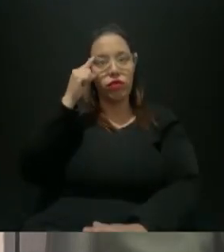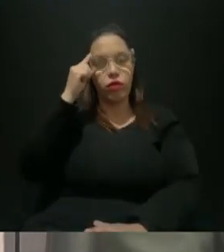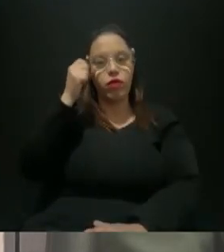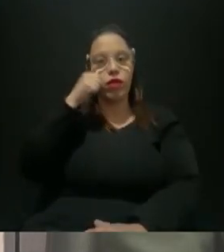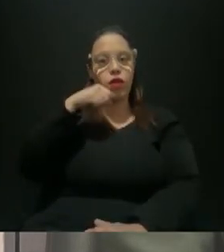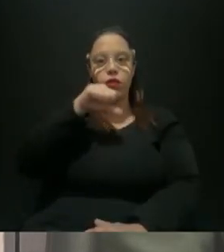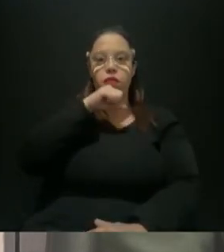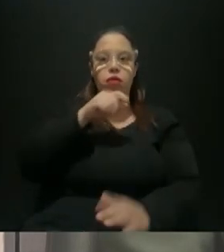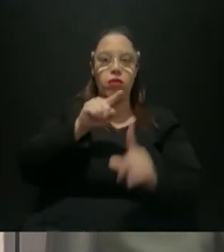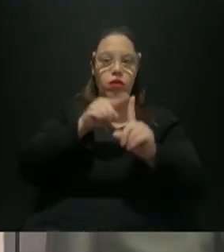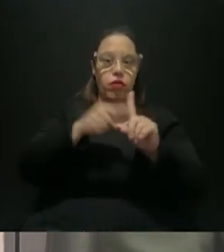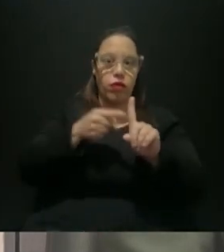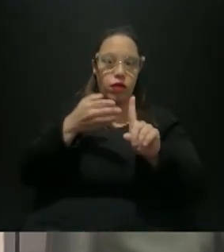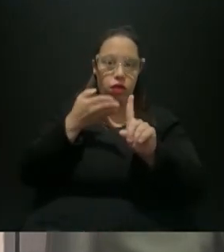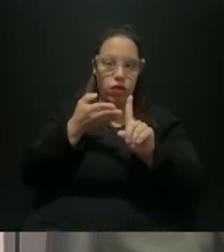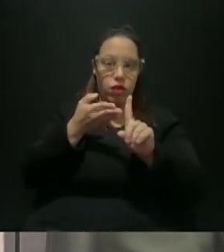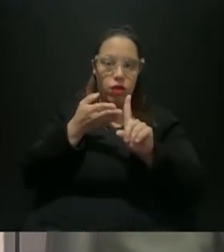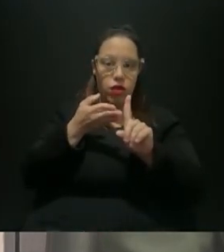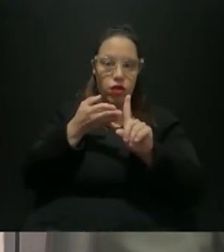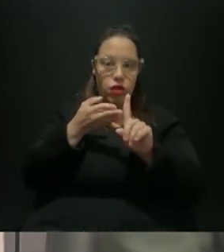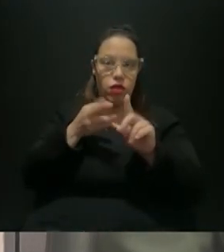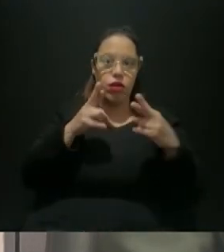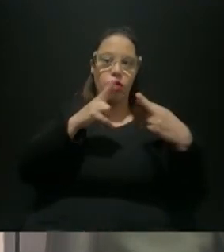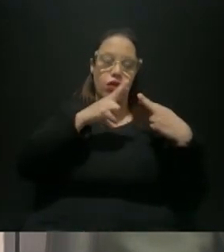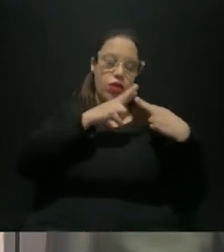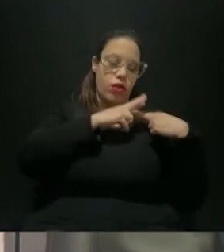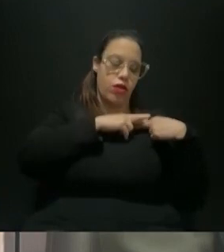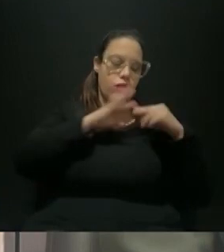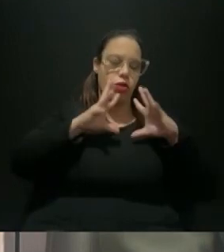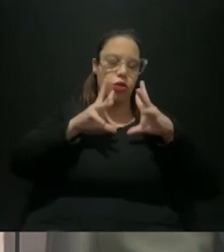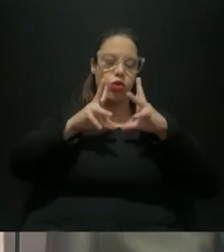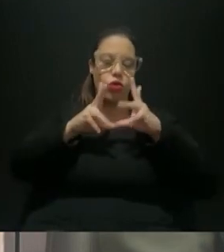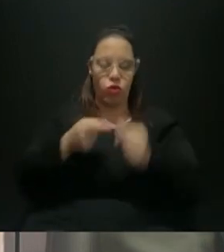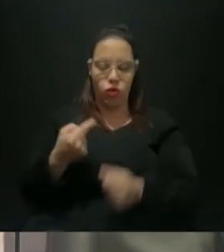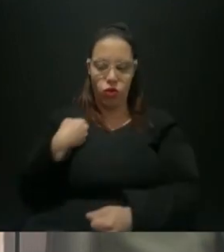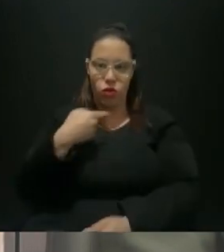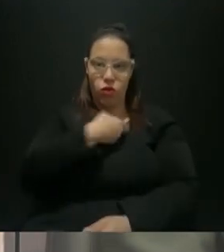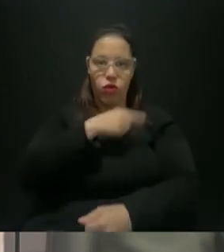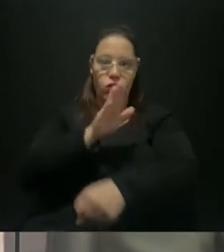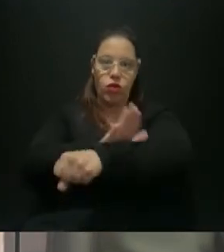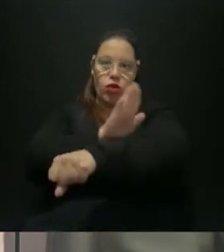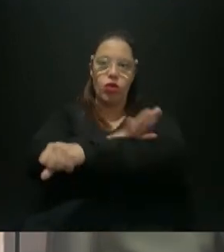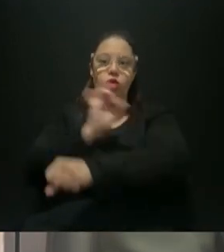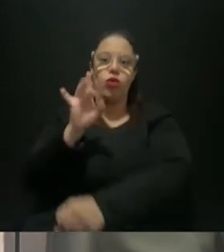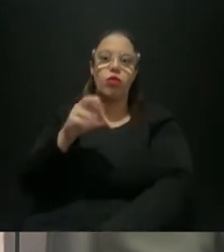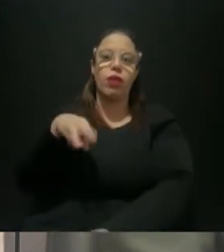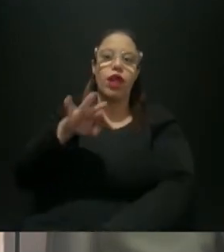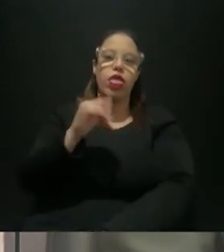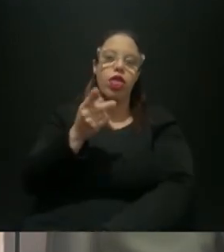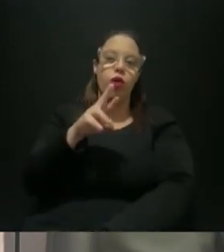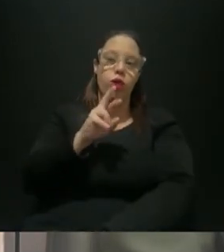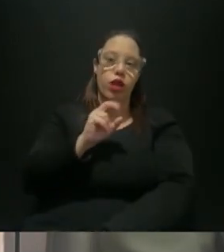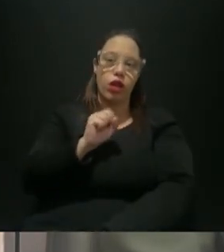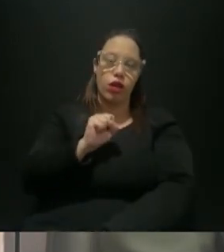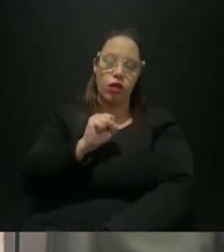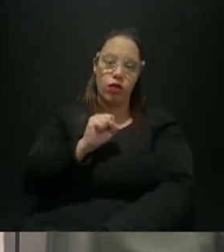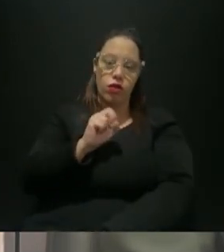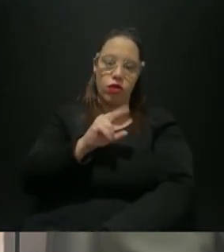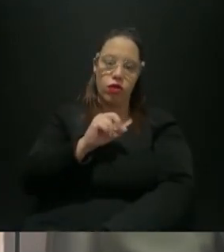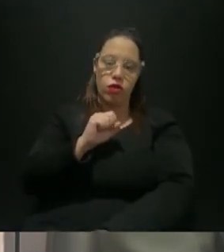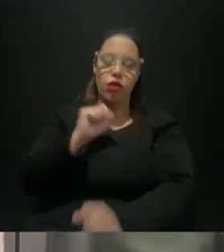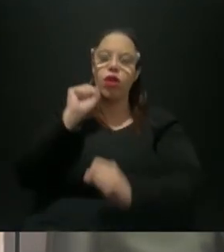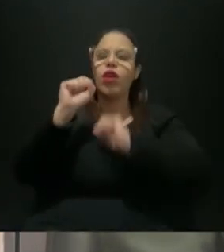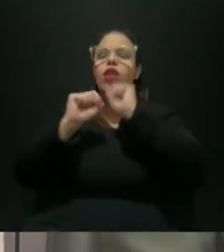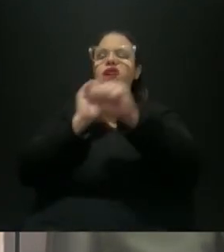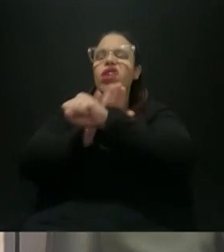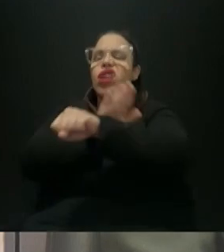é responsabilidade de todos nós cuidar não só do Mateus, mas da mãe do Mateus e mais de quem vai cuidar do Mateus.